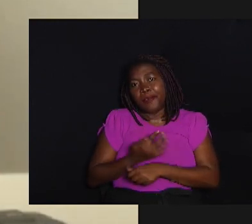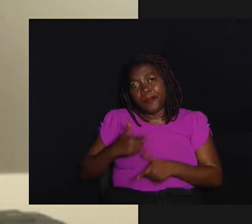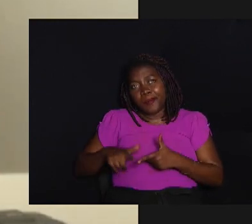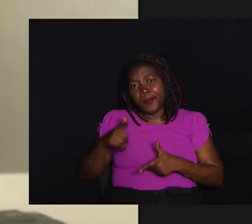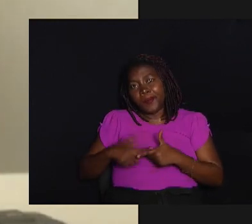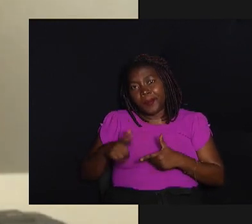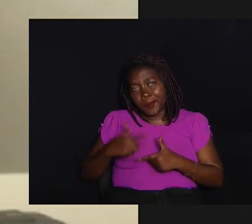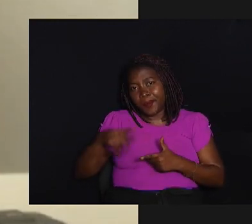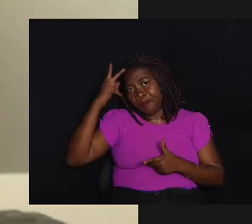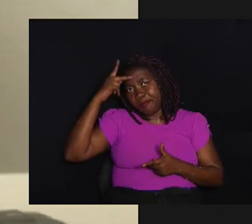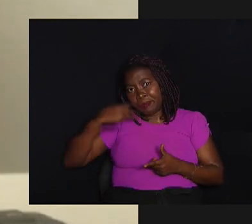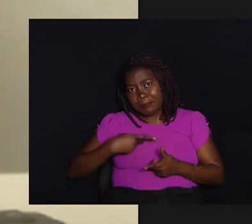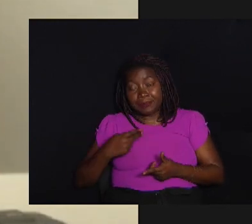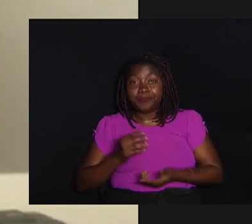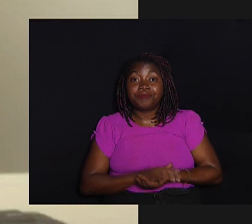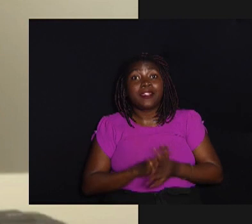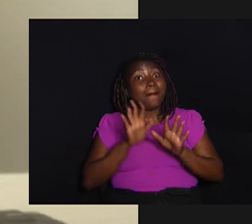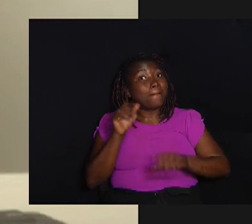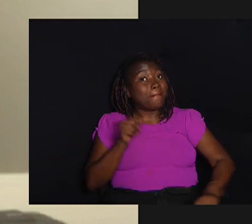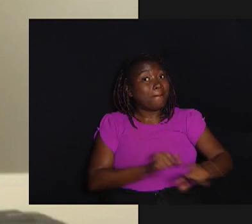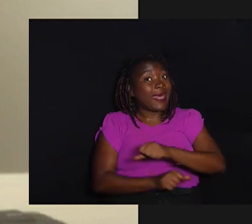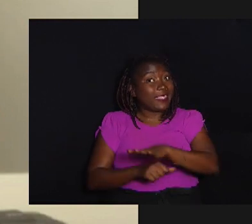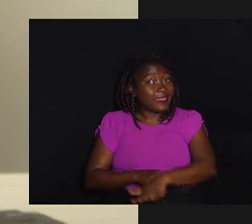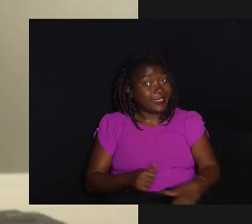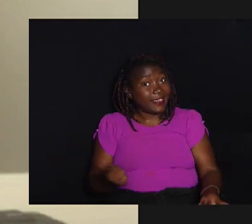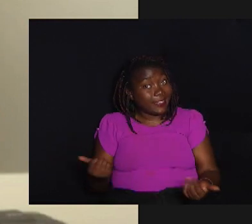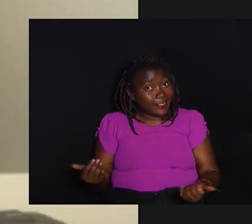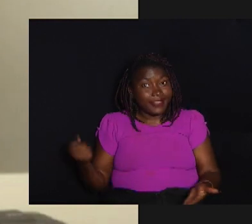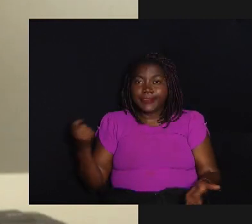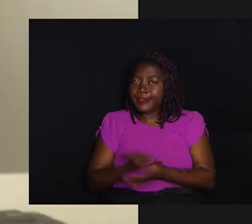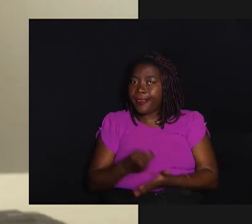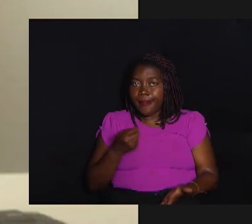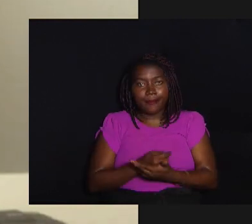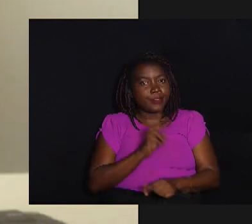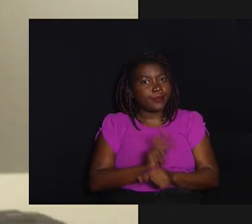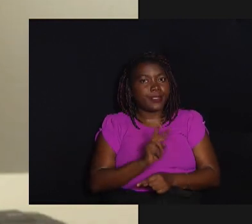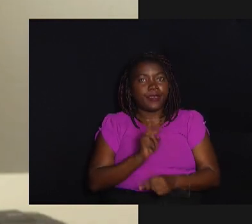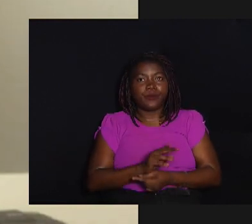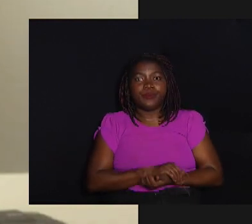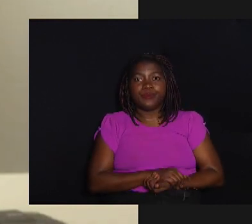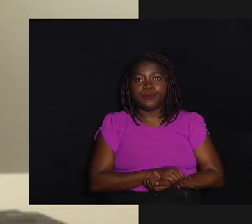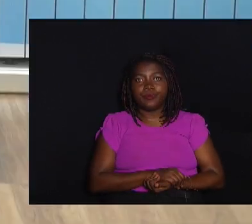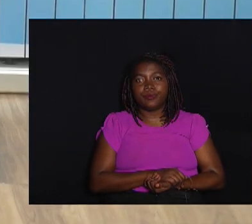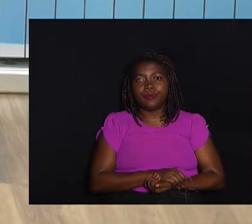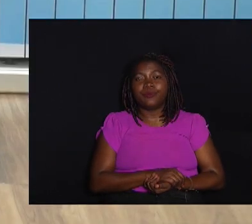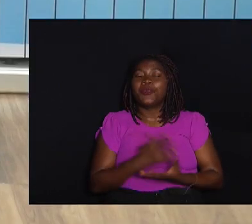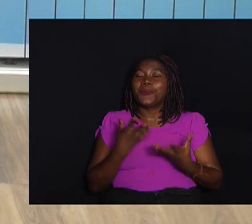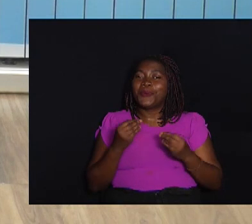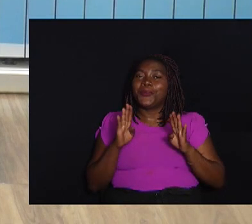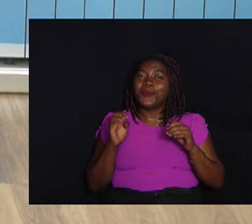próprios problemas, com as resoluções deles, mas as crianças e os adolescentes devem ser preservados. Muito bem, olha,